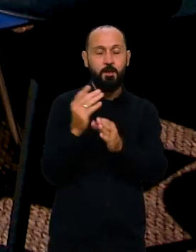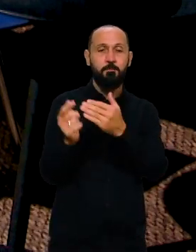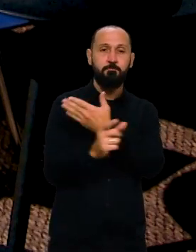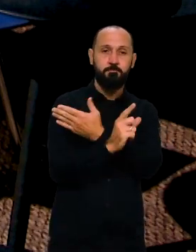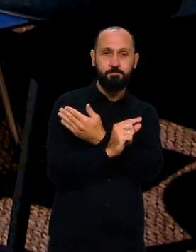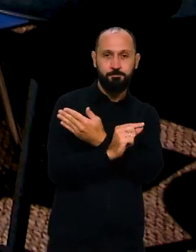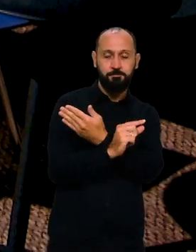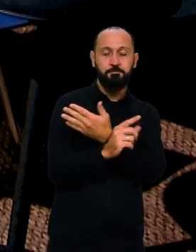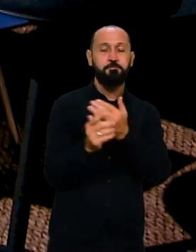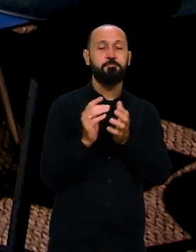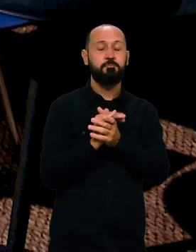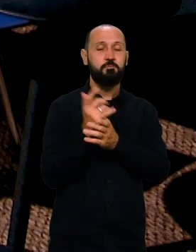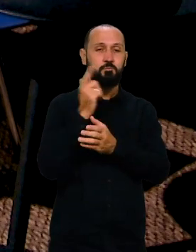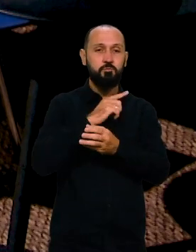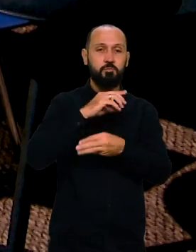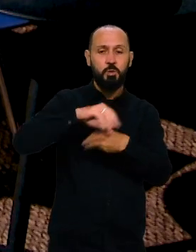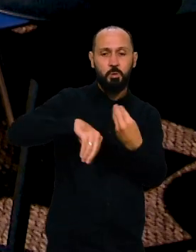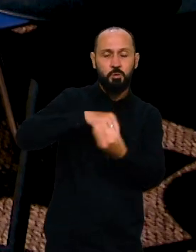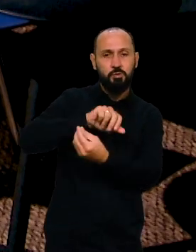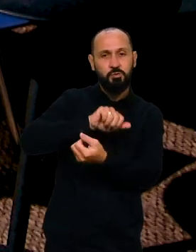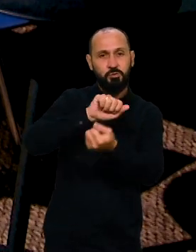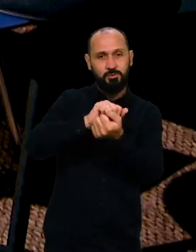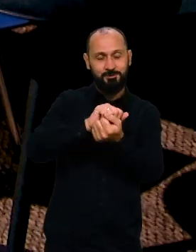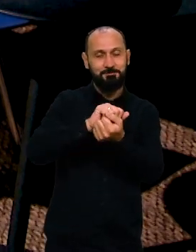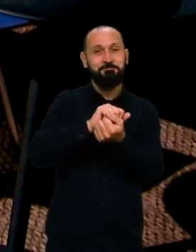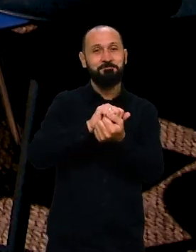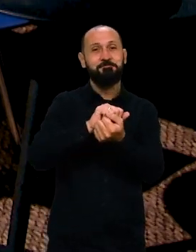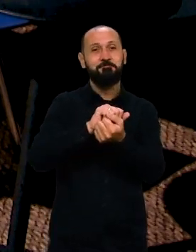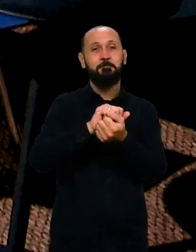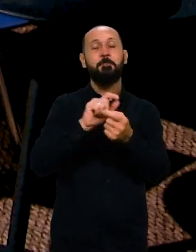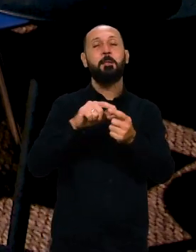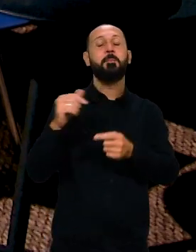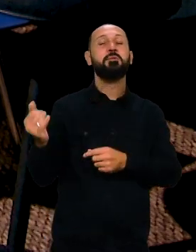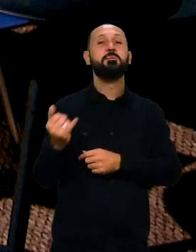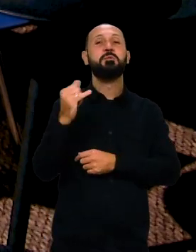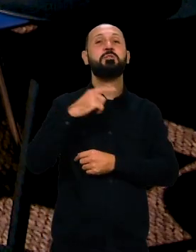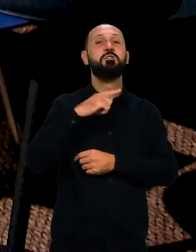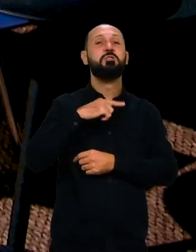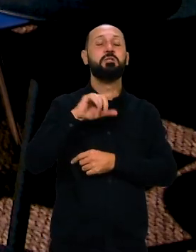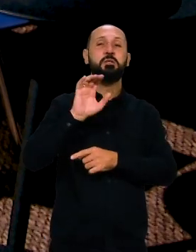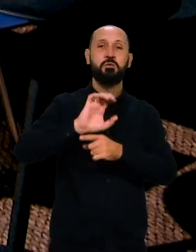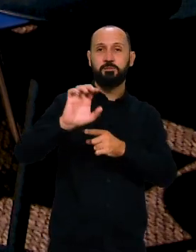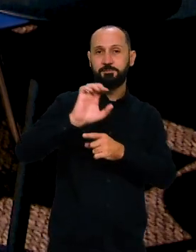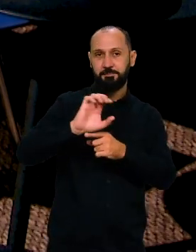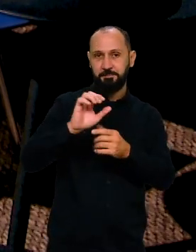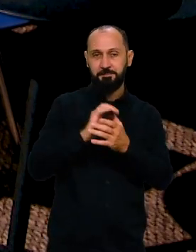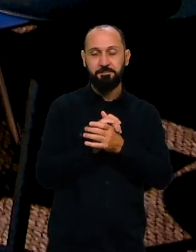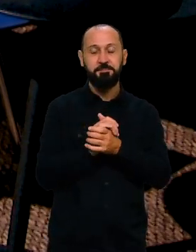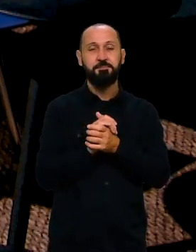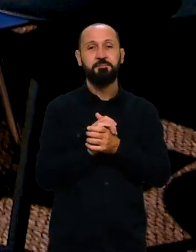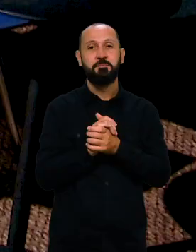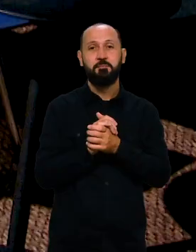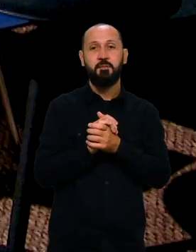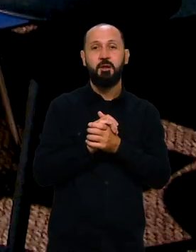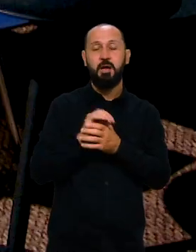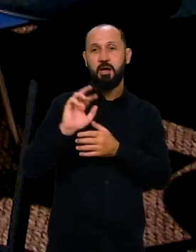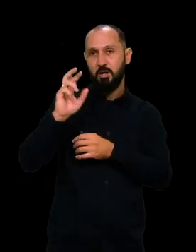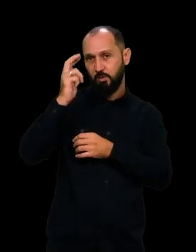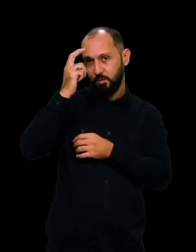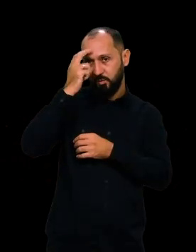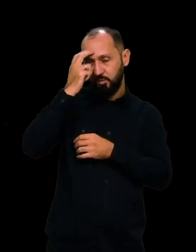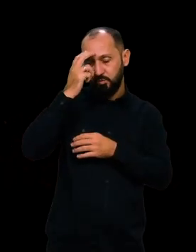o fronteiriço pantaneiro, né? Eu consegui mesclar as duas coisas que mais são importantes para mim no estado,